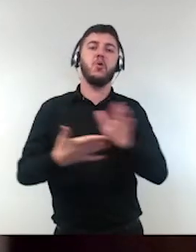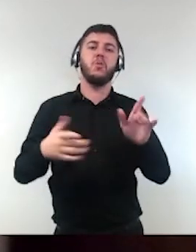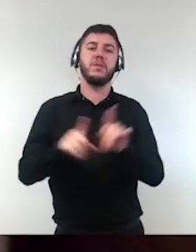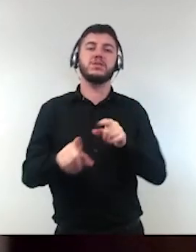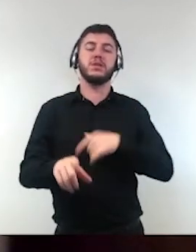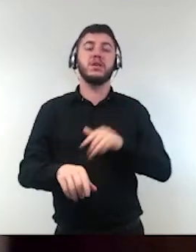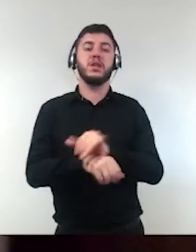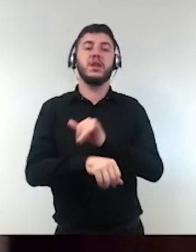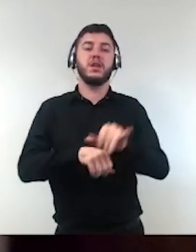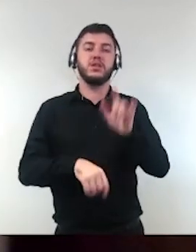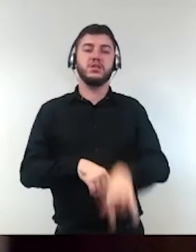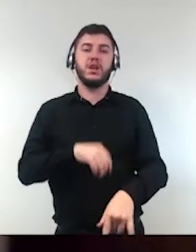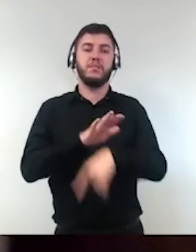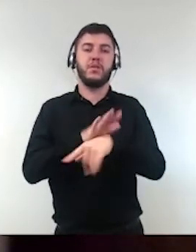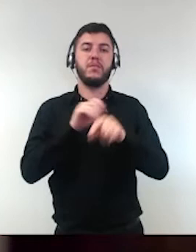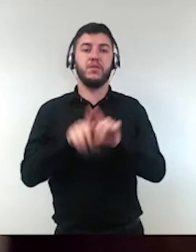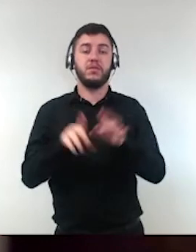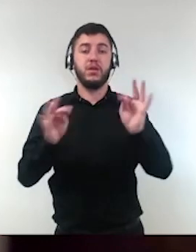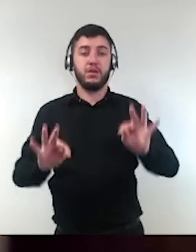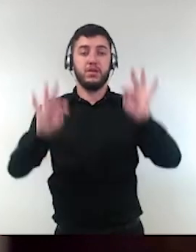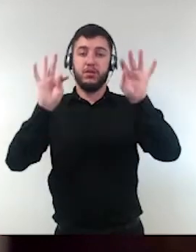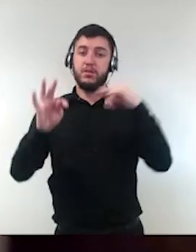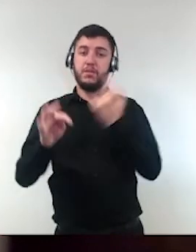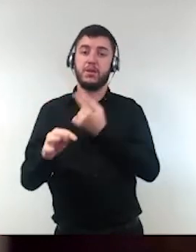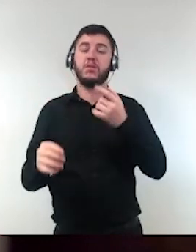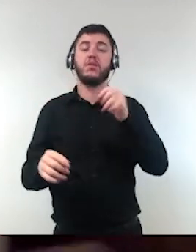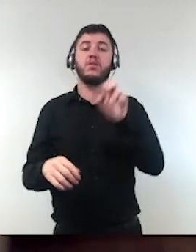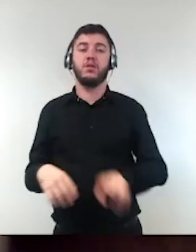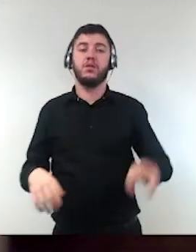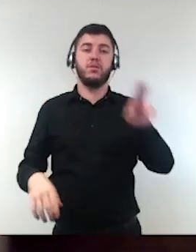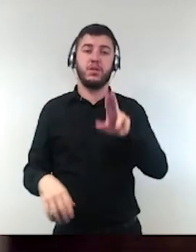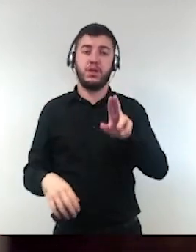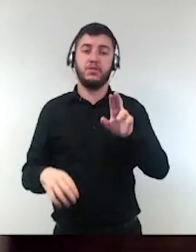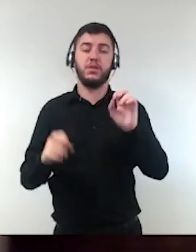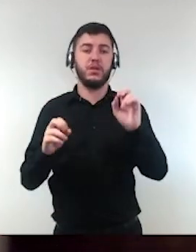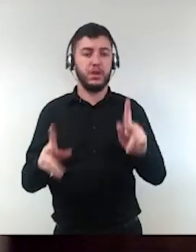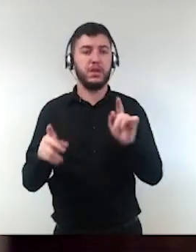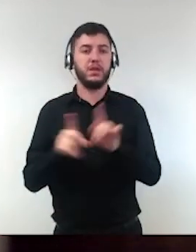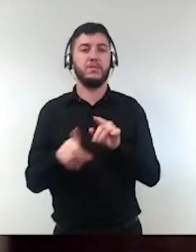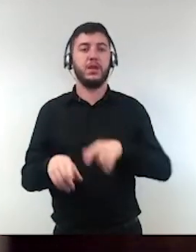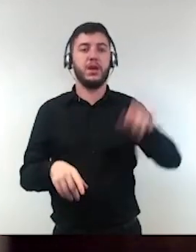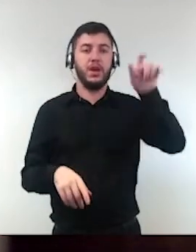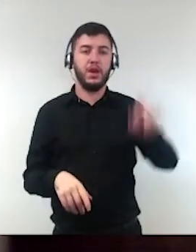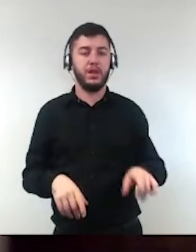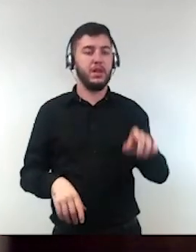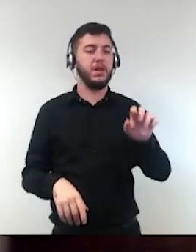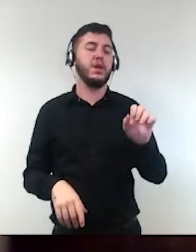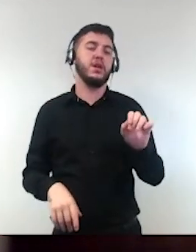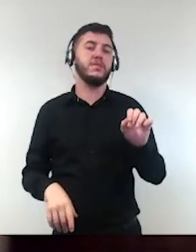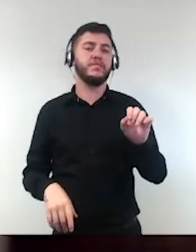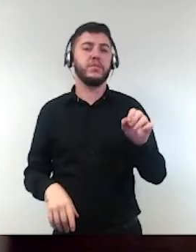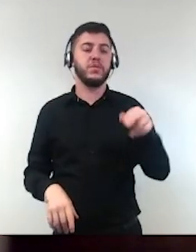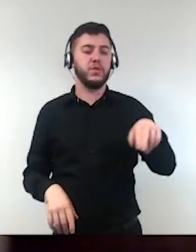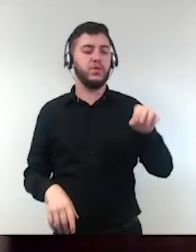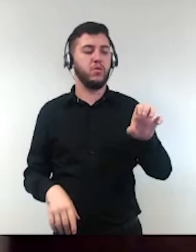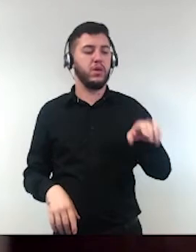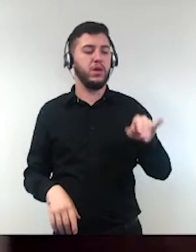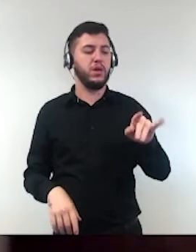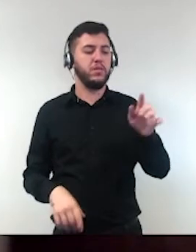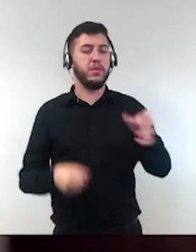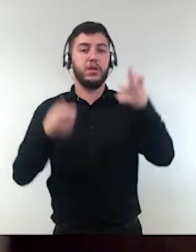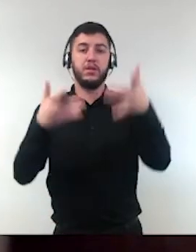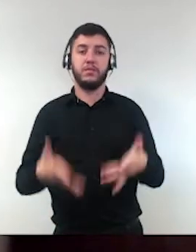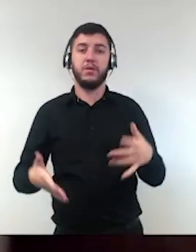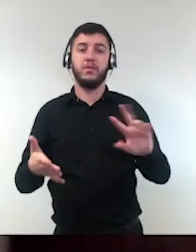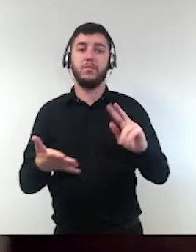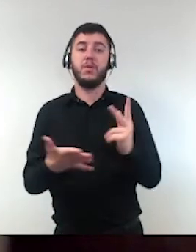há um debate instaurado sobre o excesso desse uso, mas nós imaginamos que